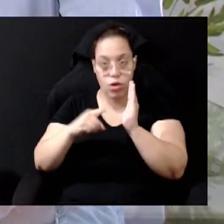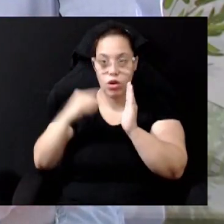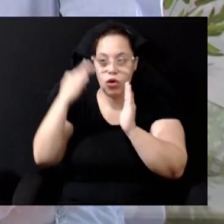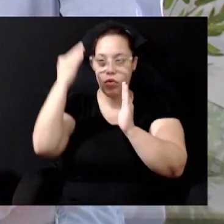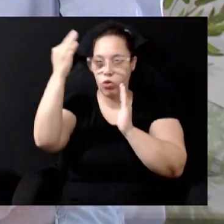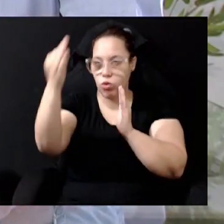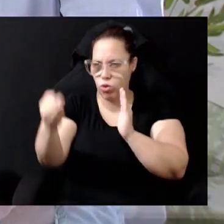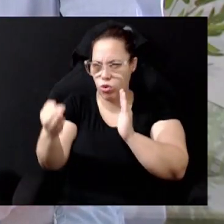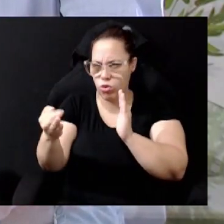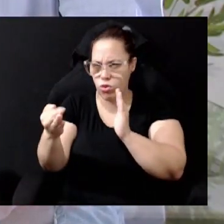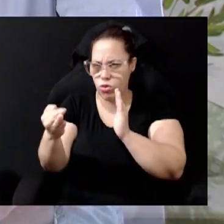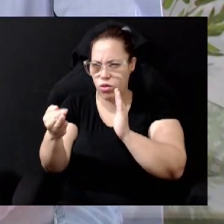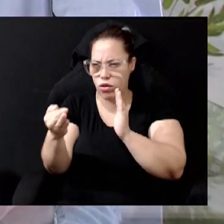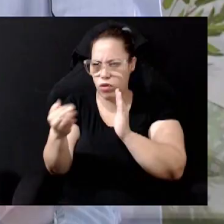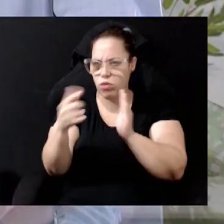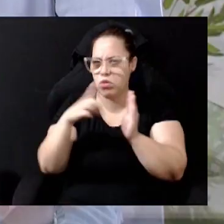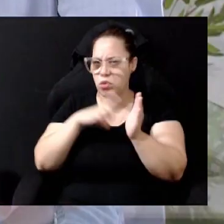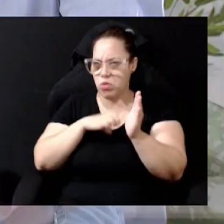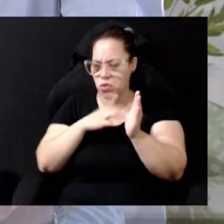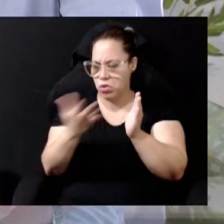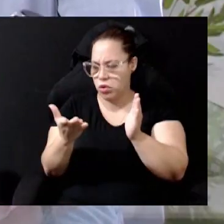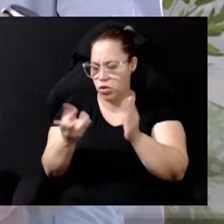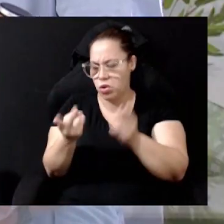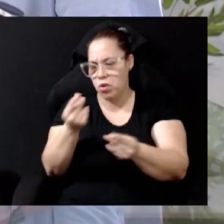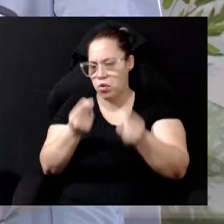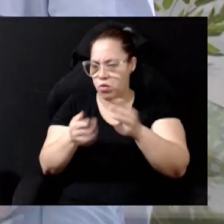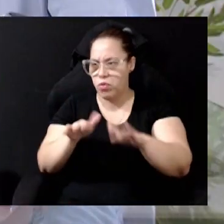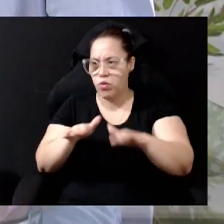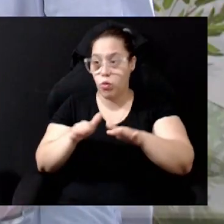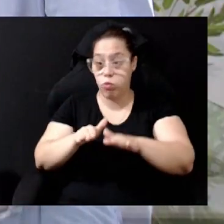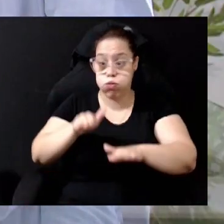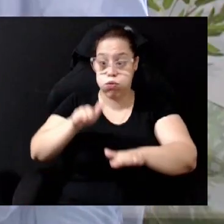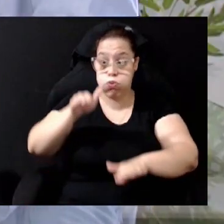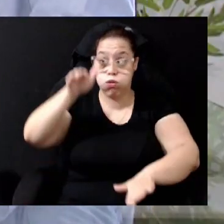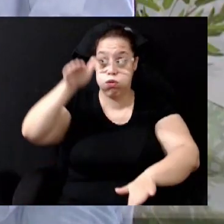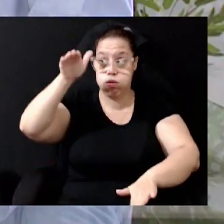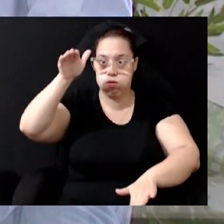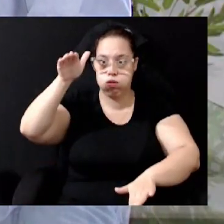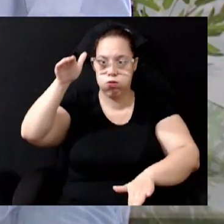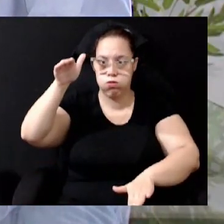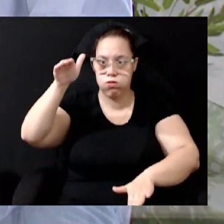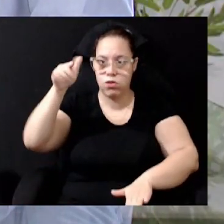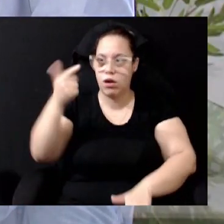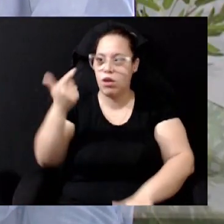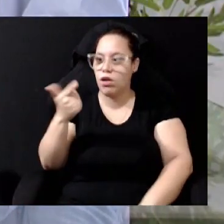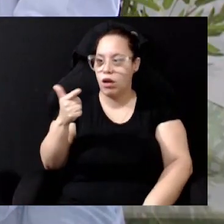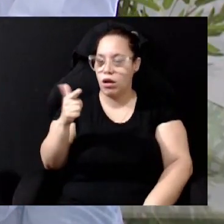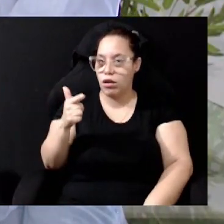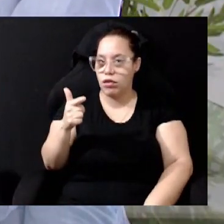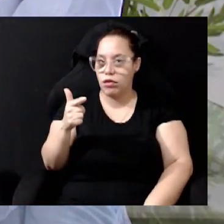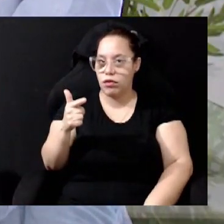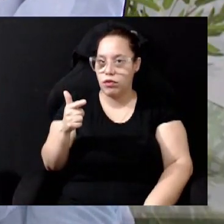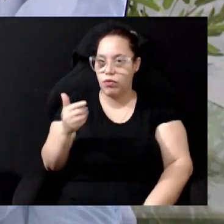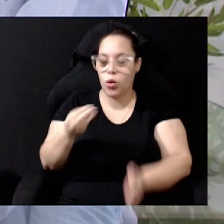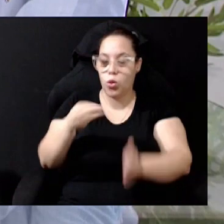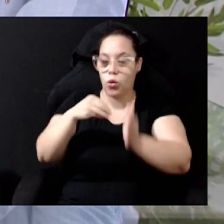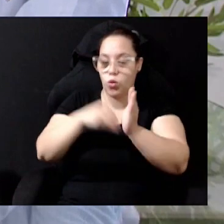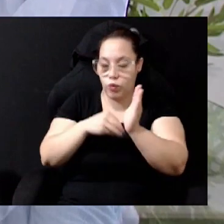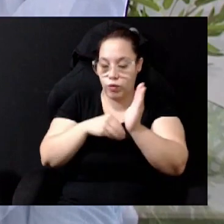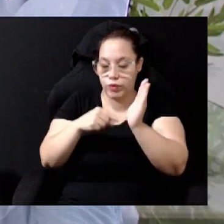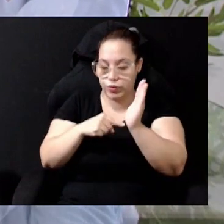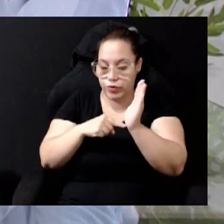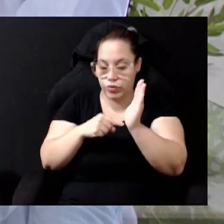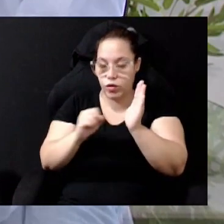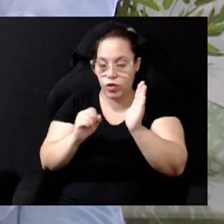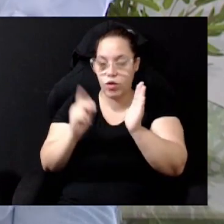vai vir um valor relativamente alto, e se você não tiver, parte desse dinheiro. Ok, você gastar um